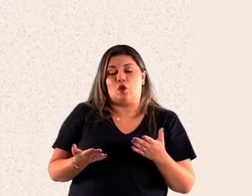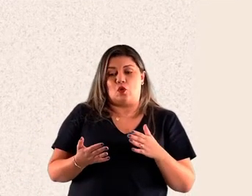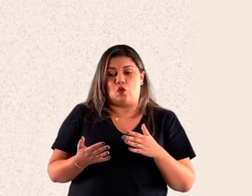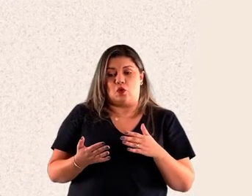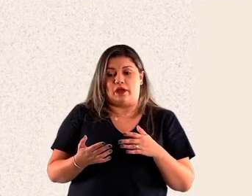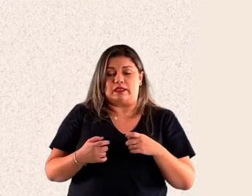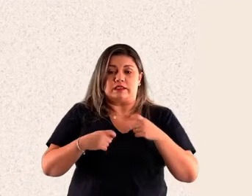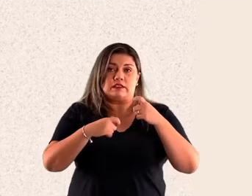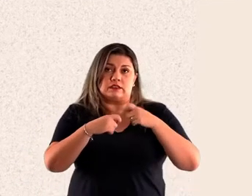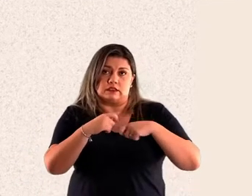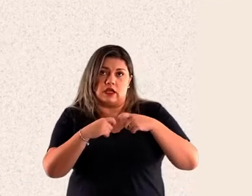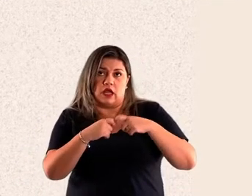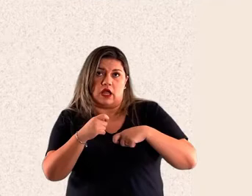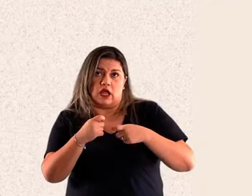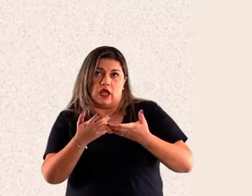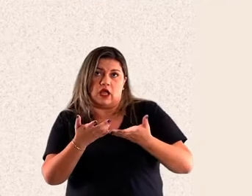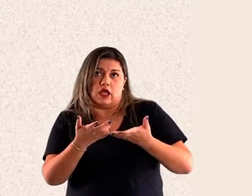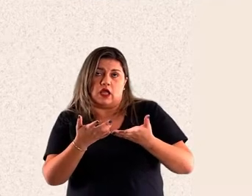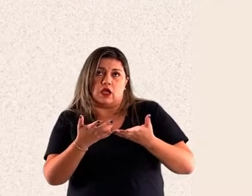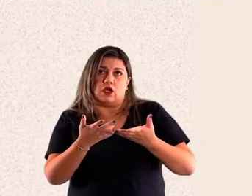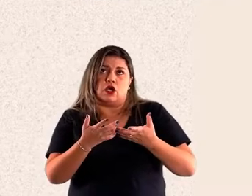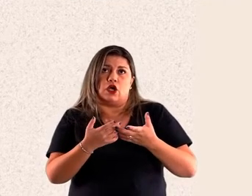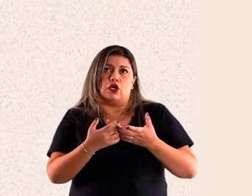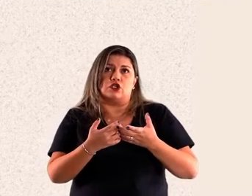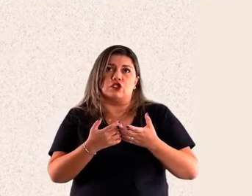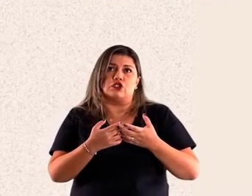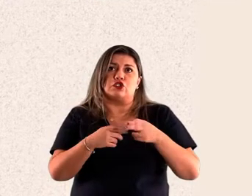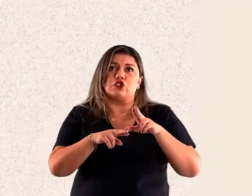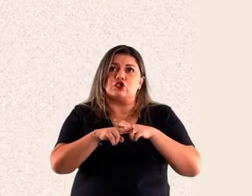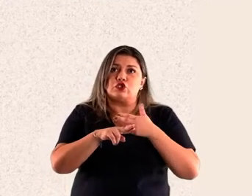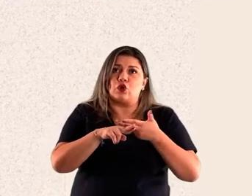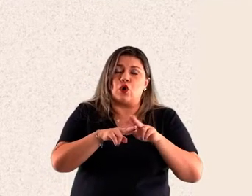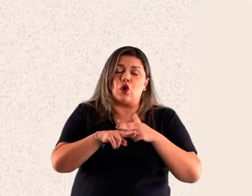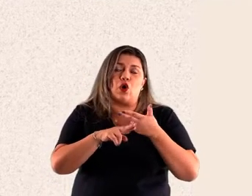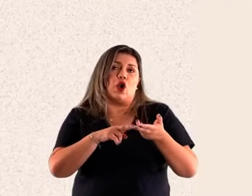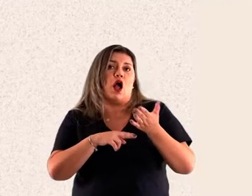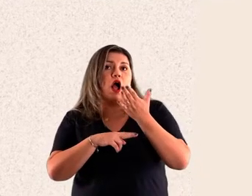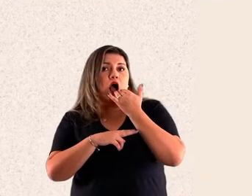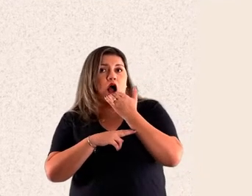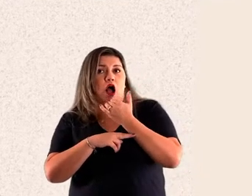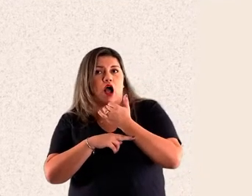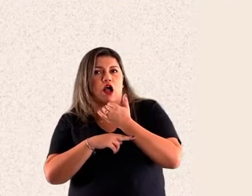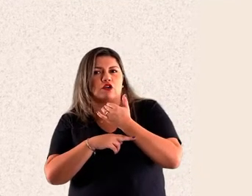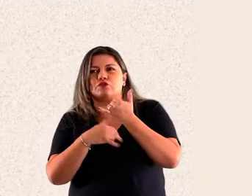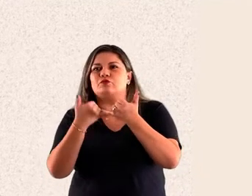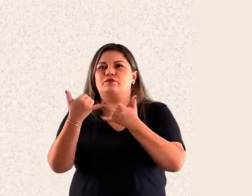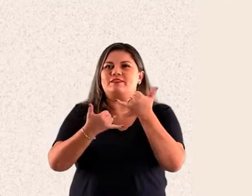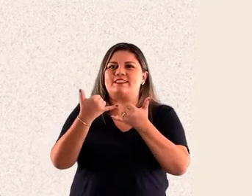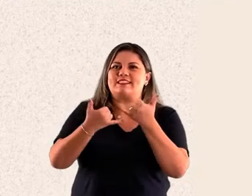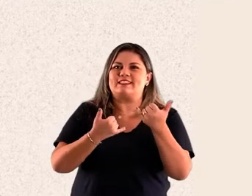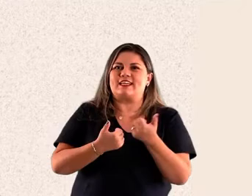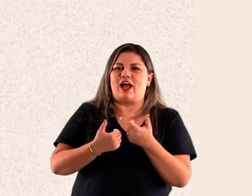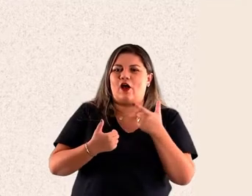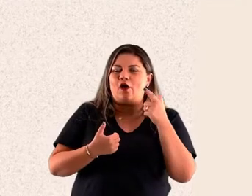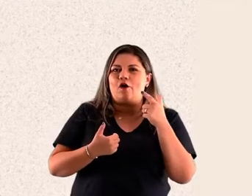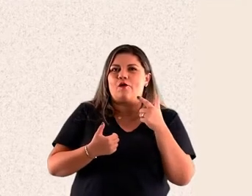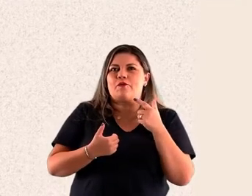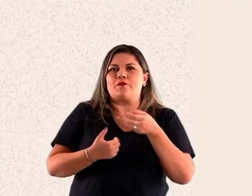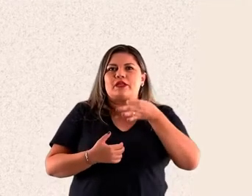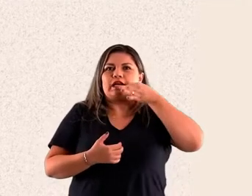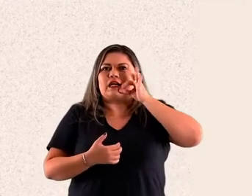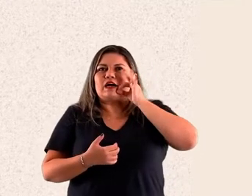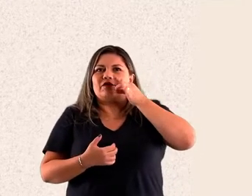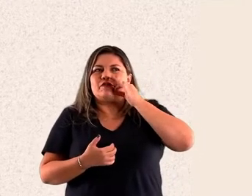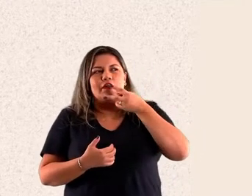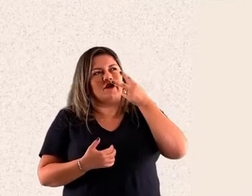sexo a chocolate ganhar um jogo café ver gente